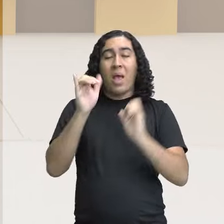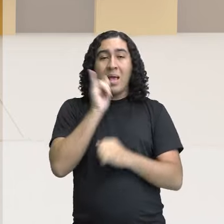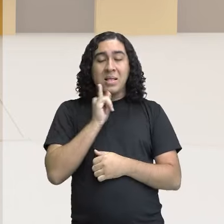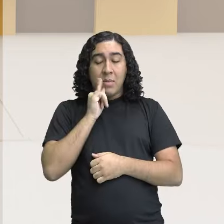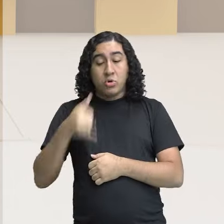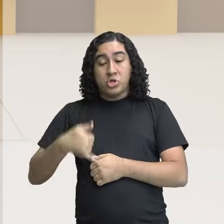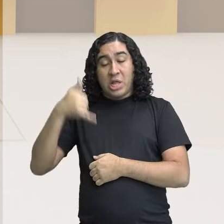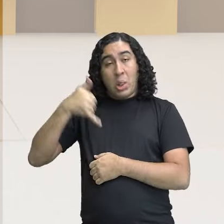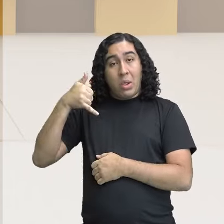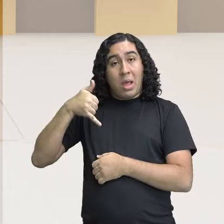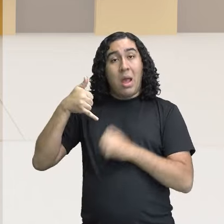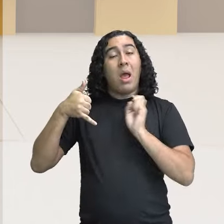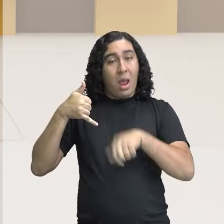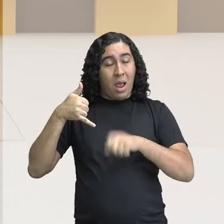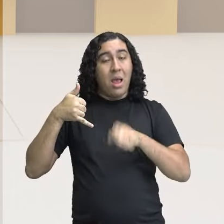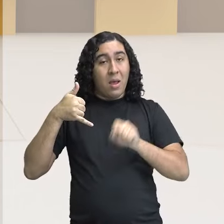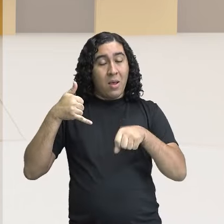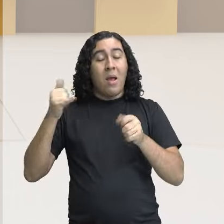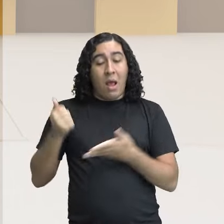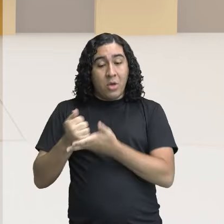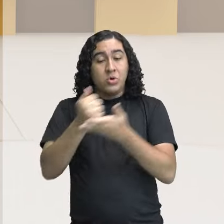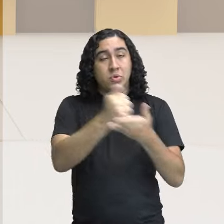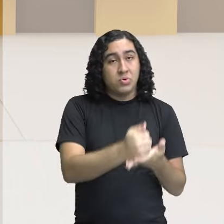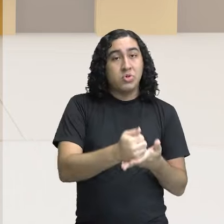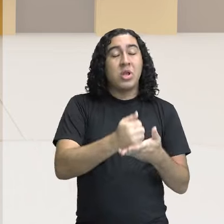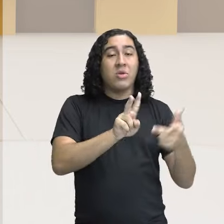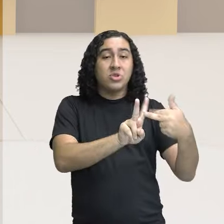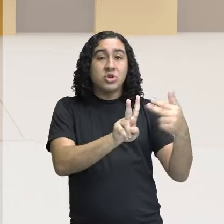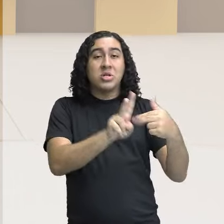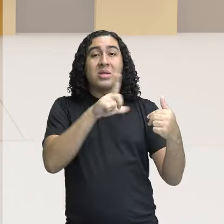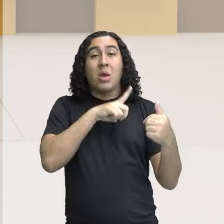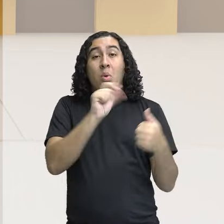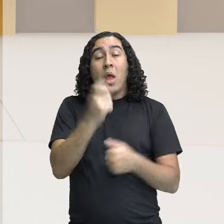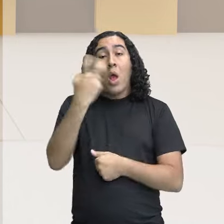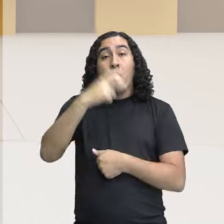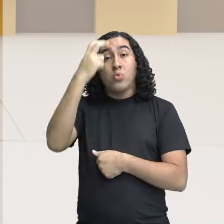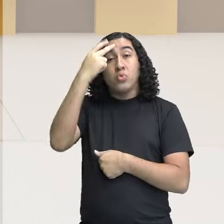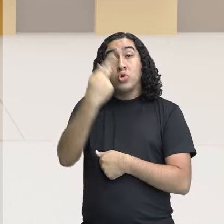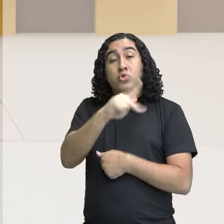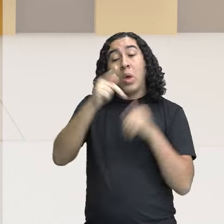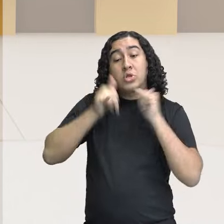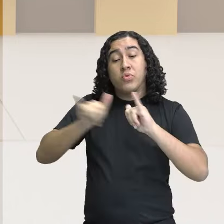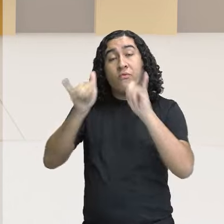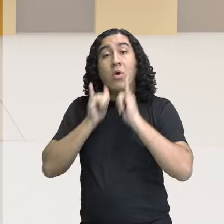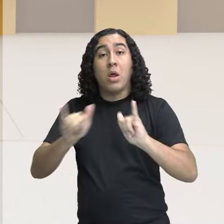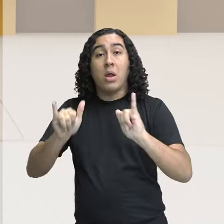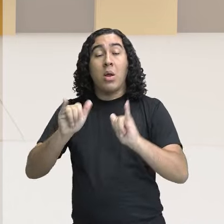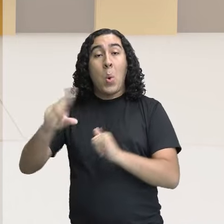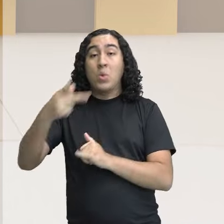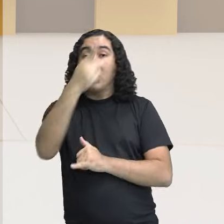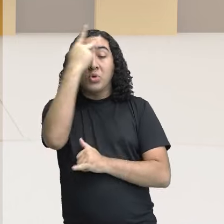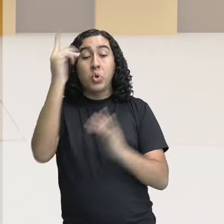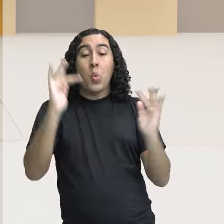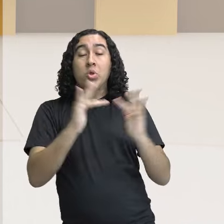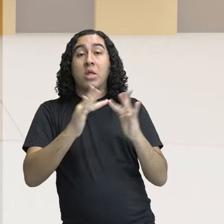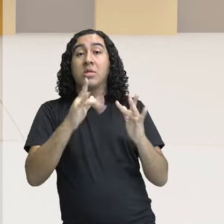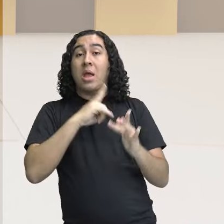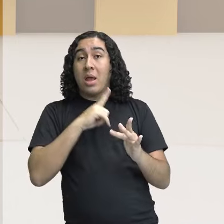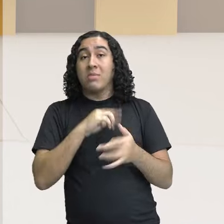por exemplo, ajudam os indígenas a difundirem a sua cultura. Eles estão utilizando a